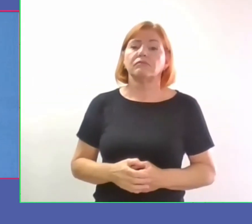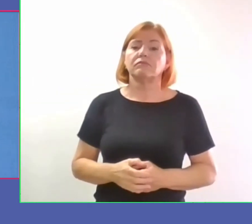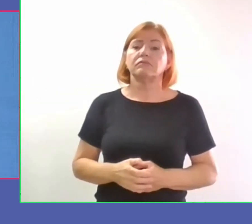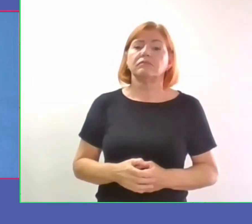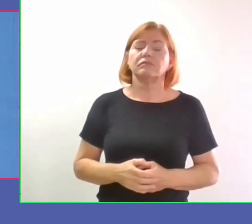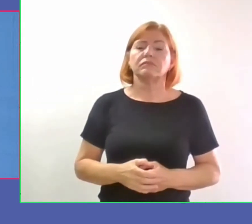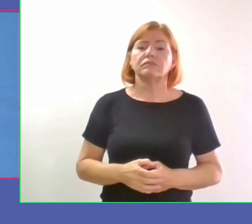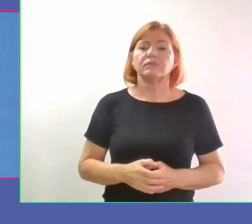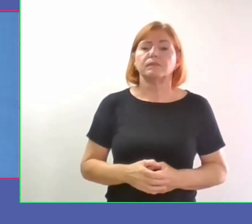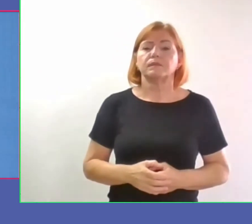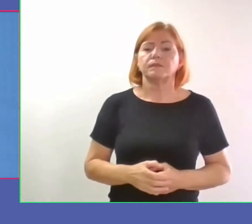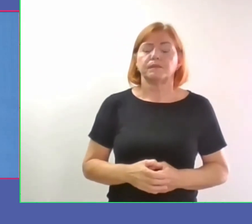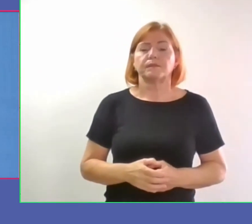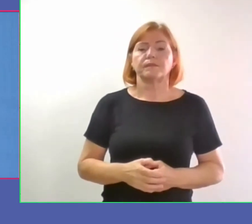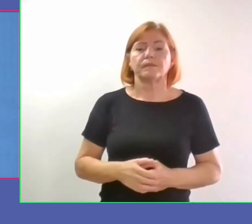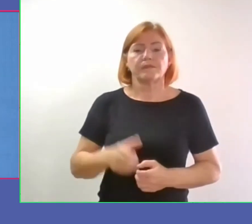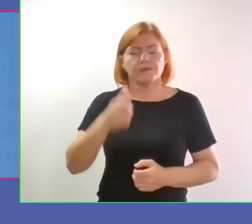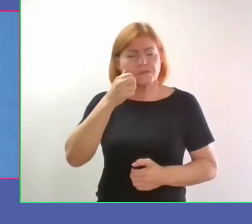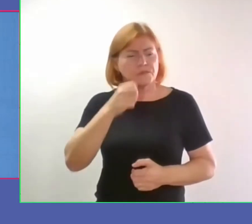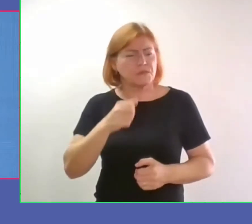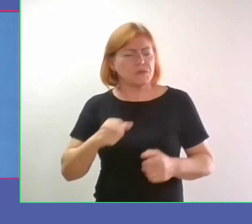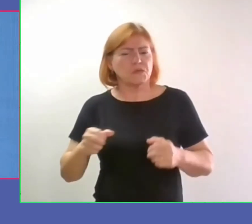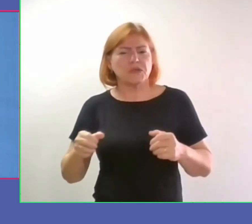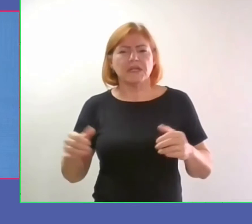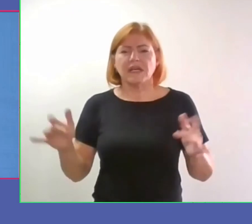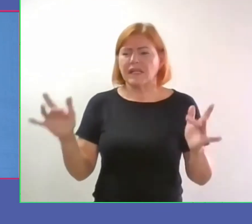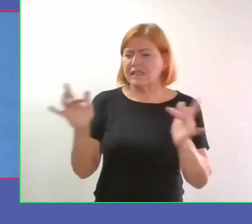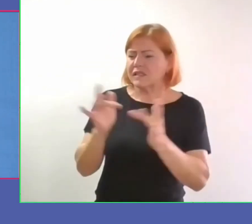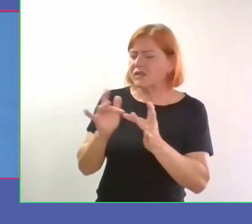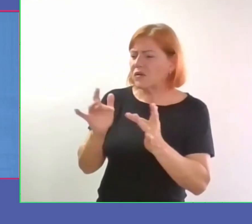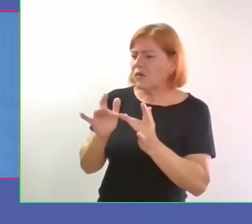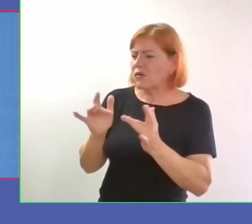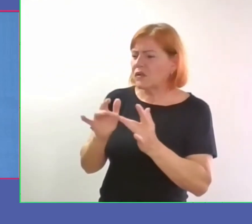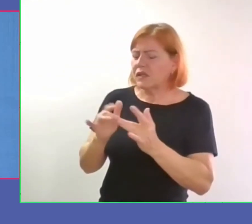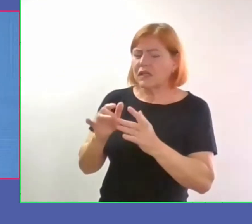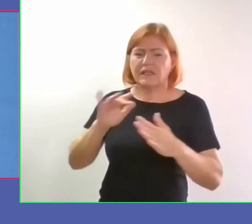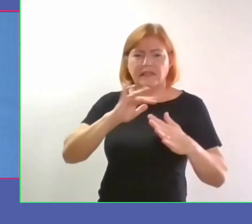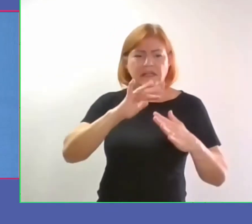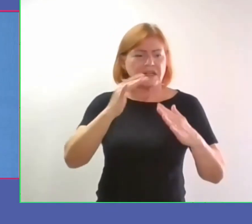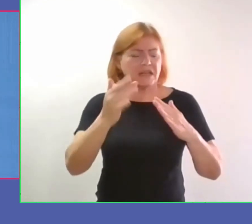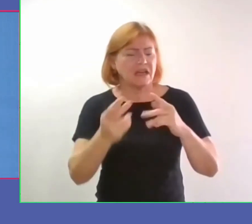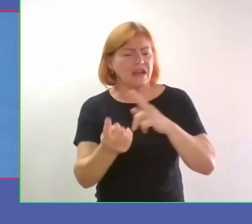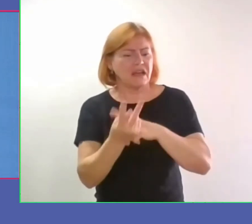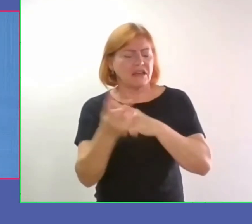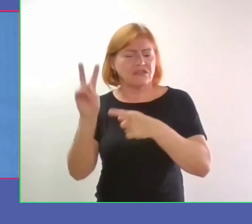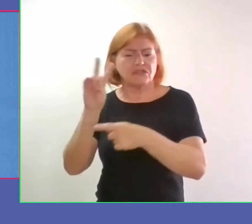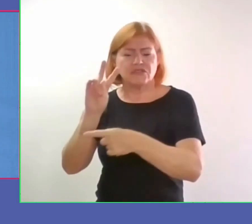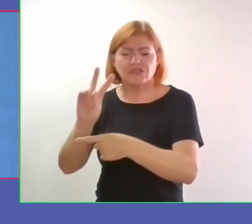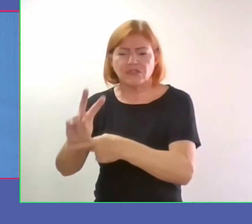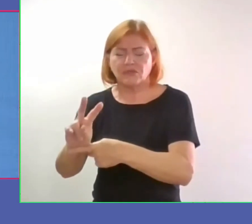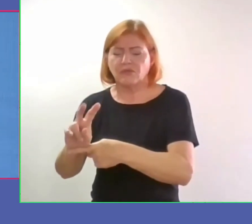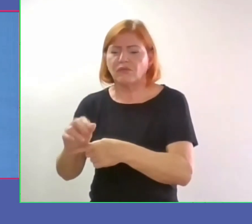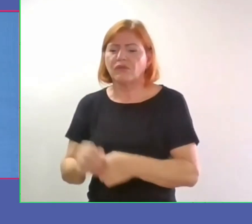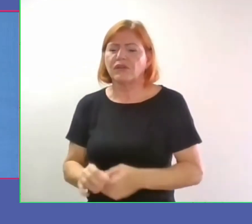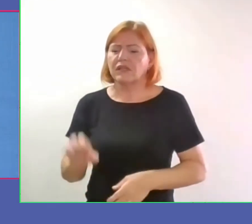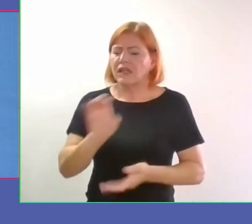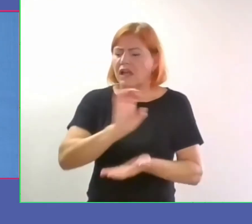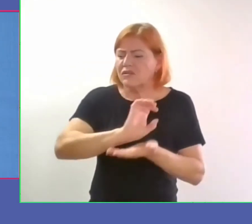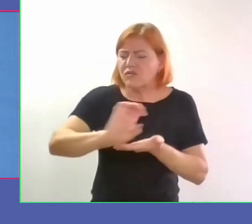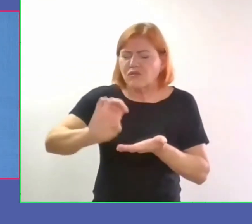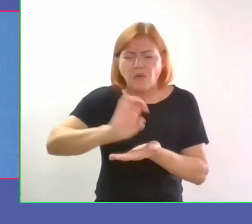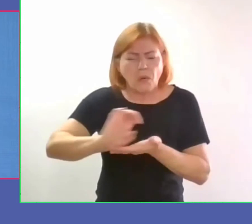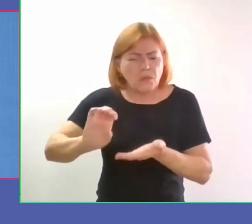das mulheres conectadas, através da rede de cuidado da igreja, através, irmãos, do